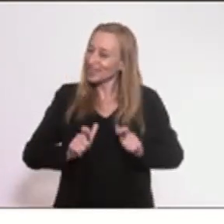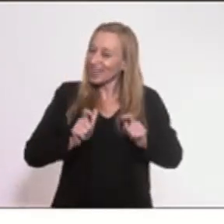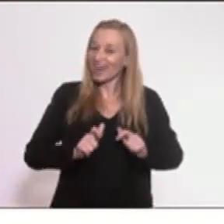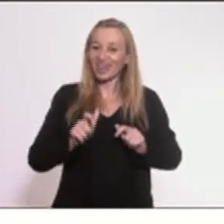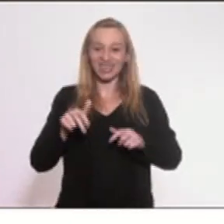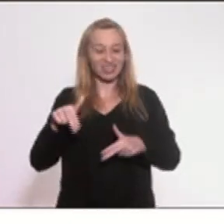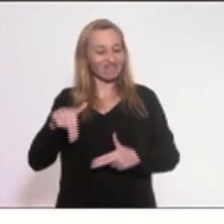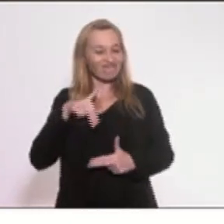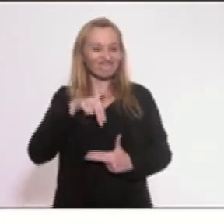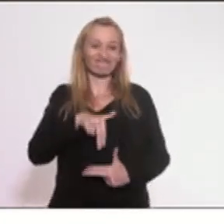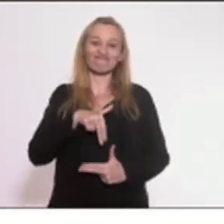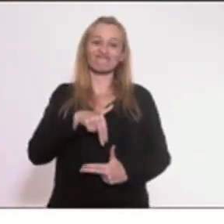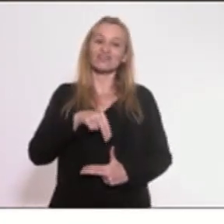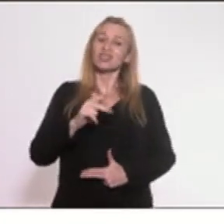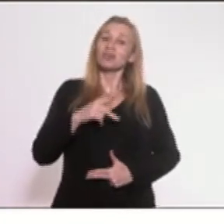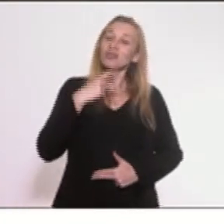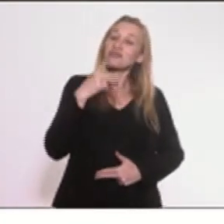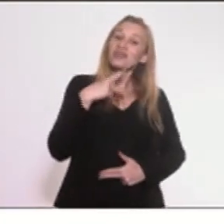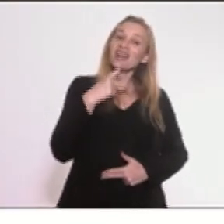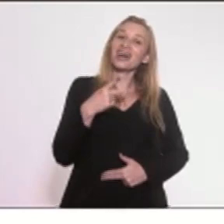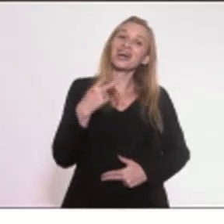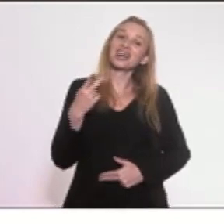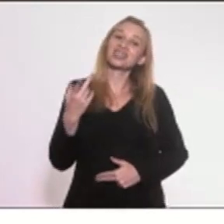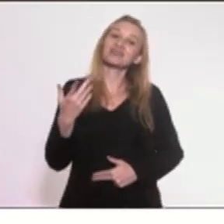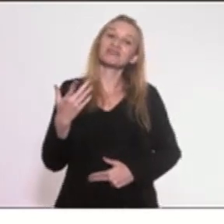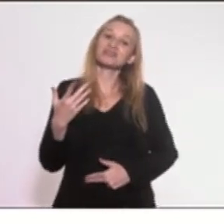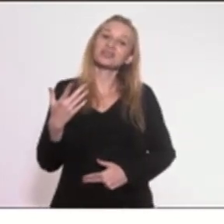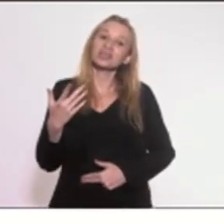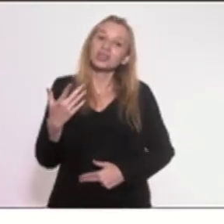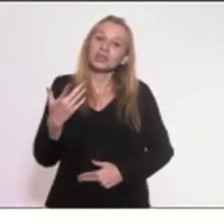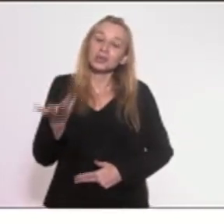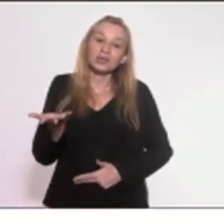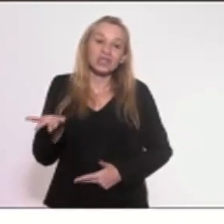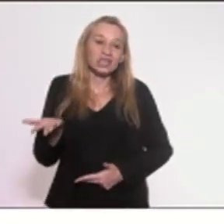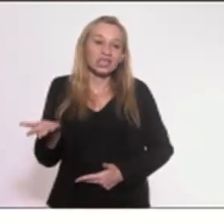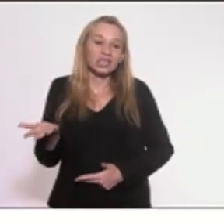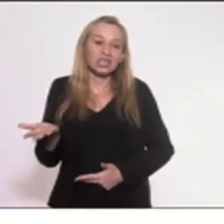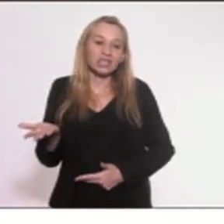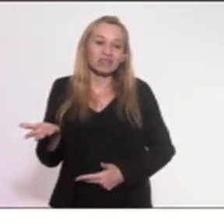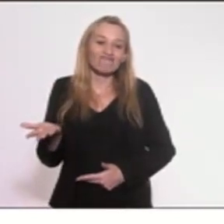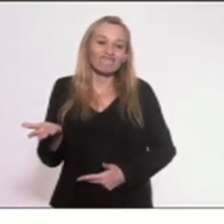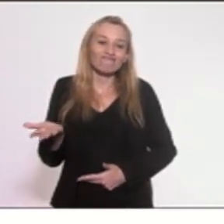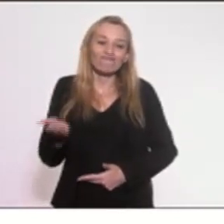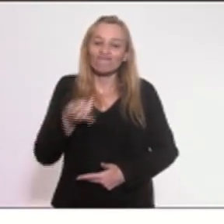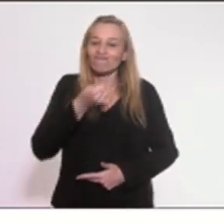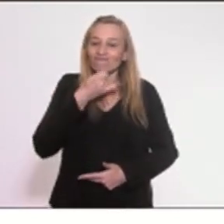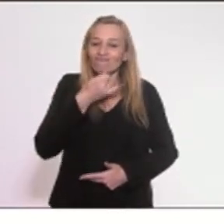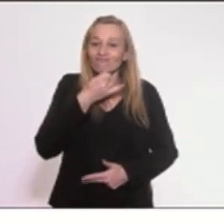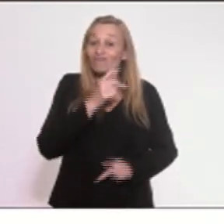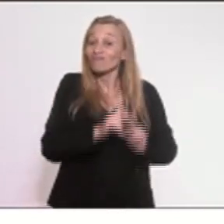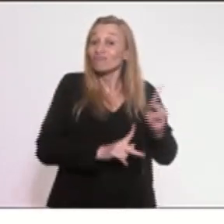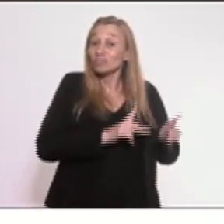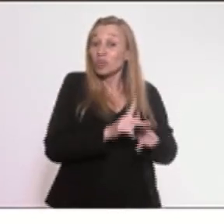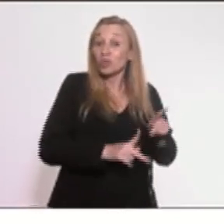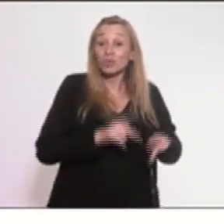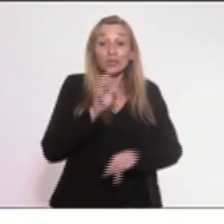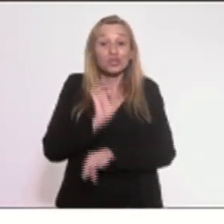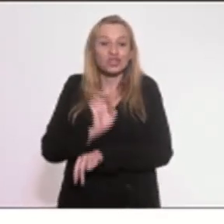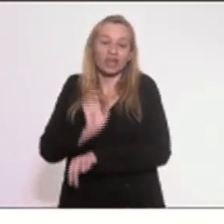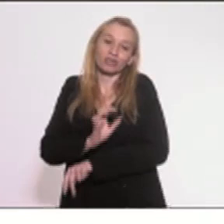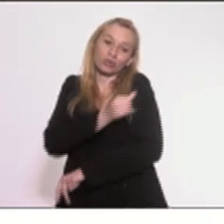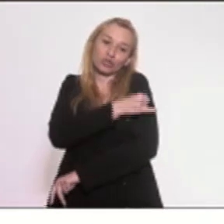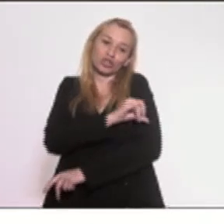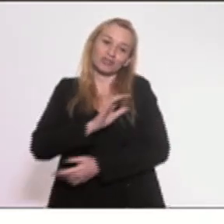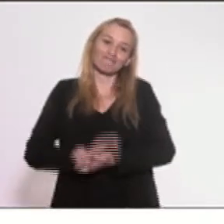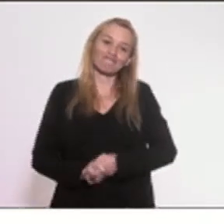tribuna para falar daquilo que aflige concretamente a população do Estado do Rio de